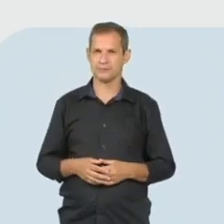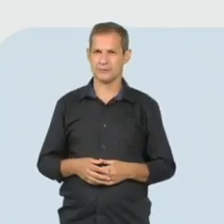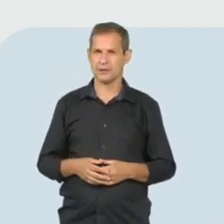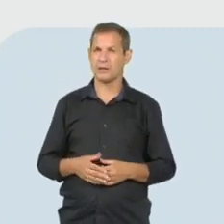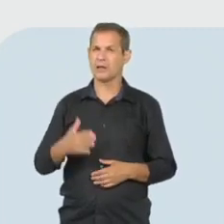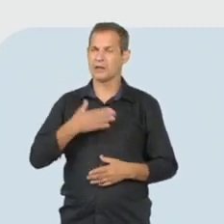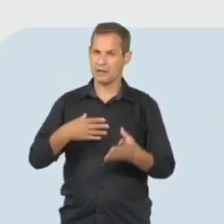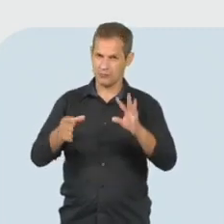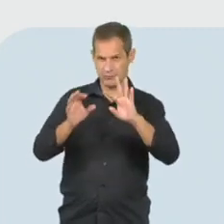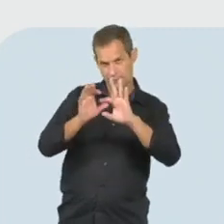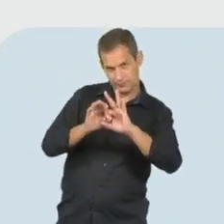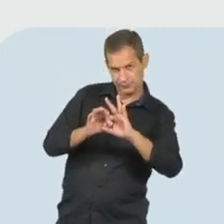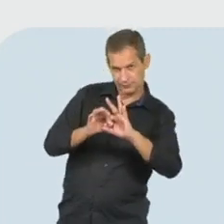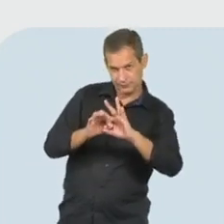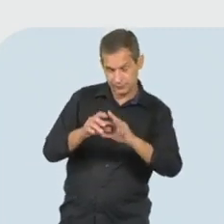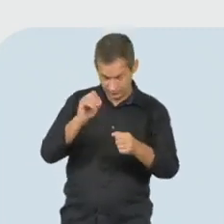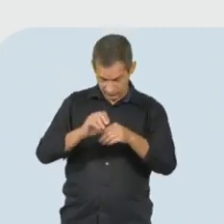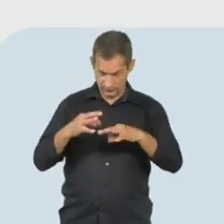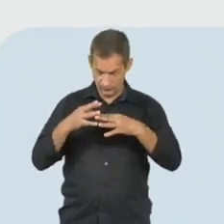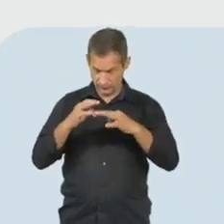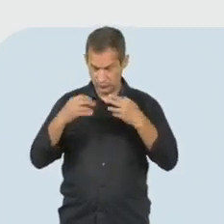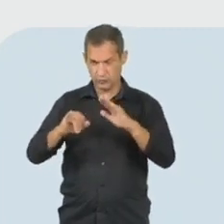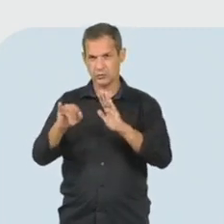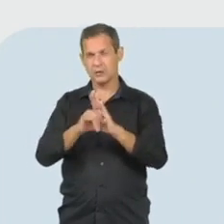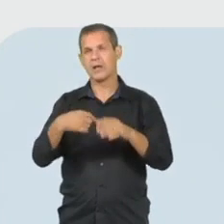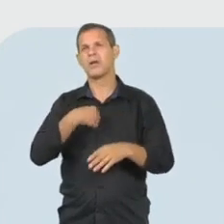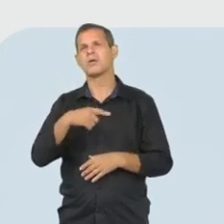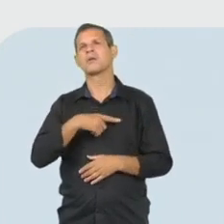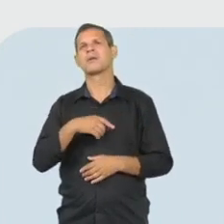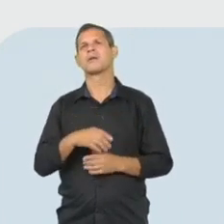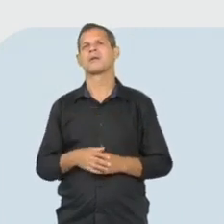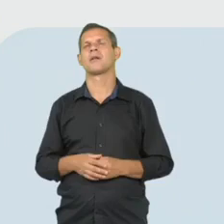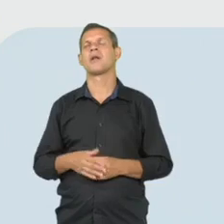minha relação, então fiz todo o levantamento, eu trago aqui